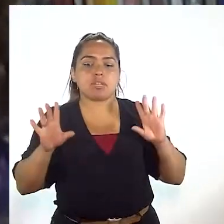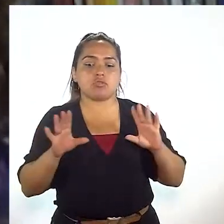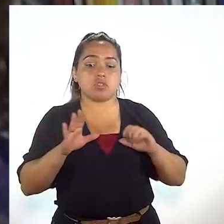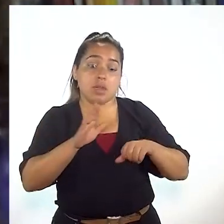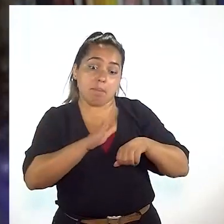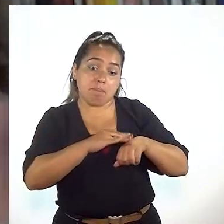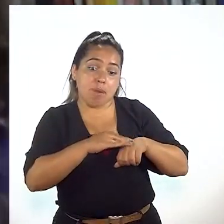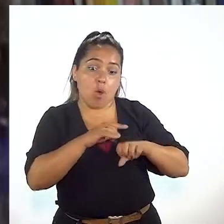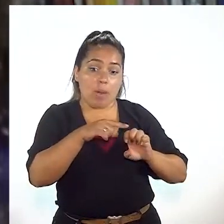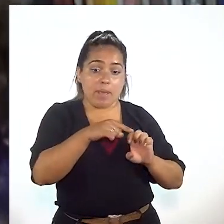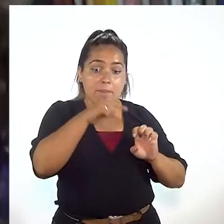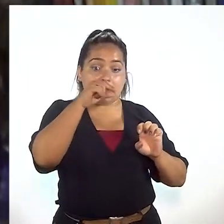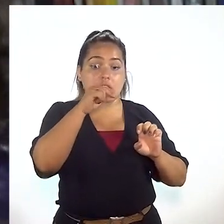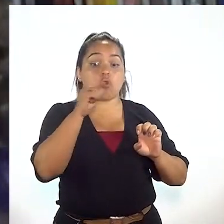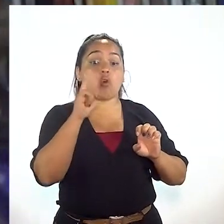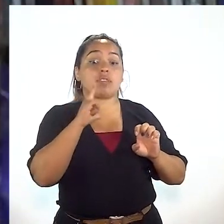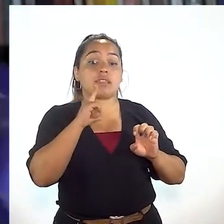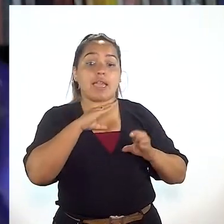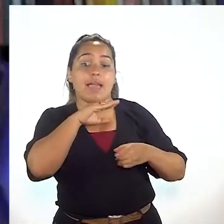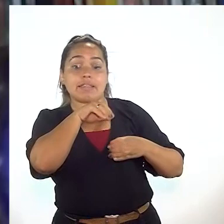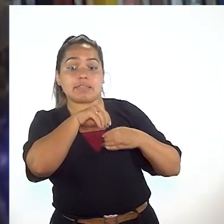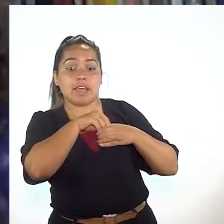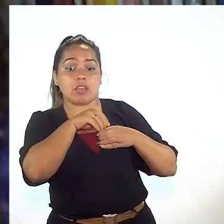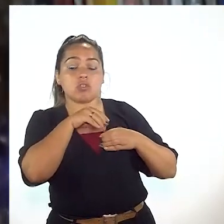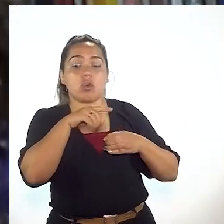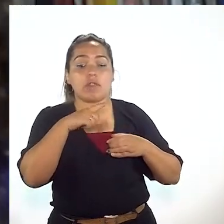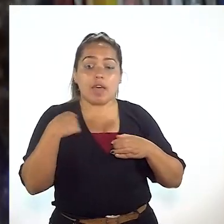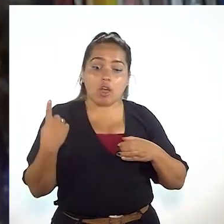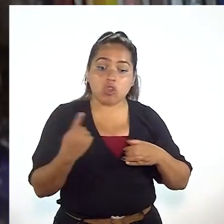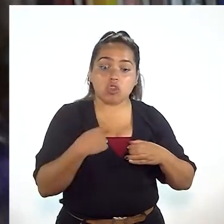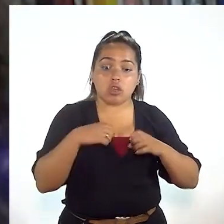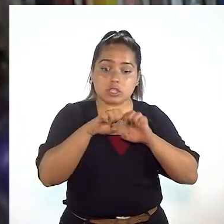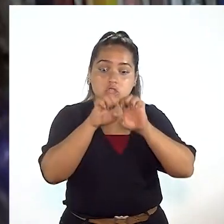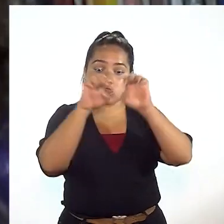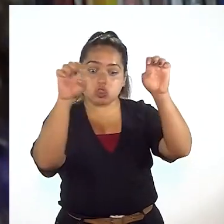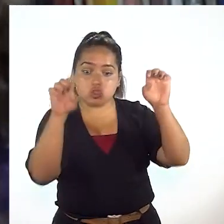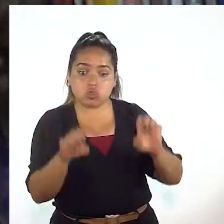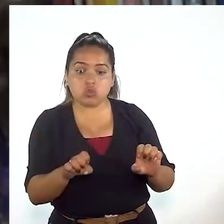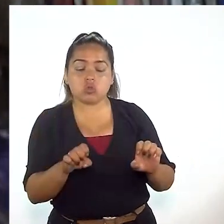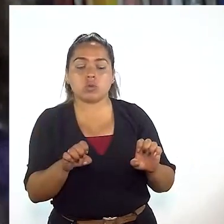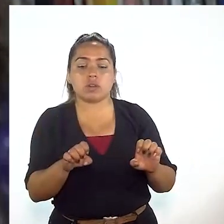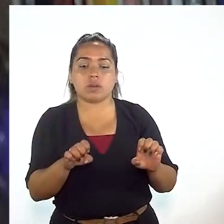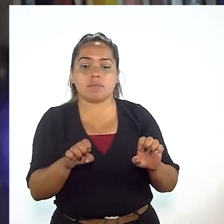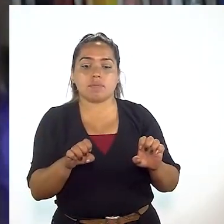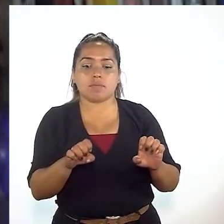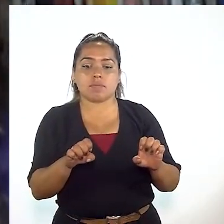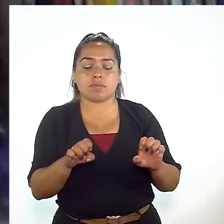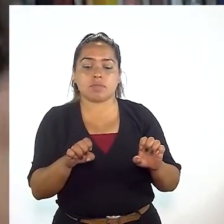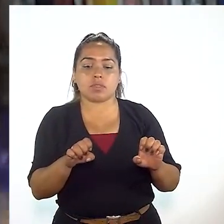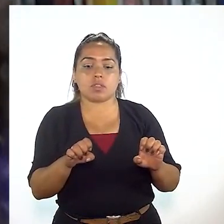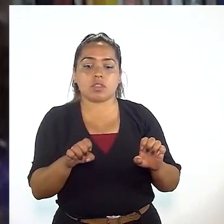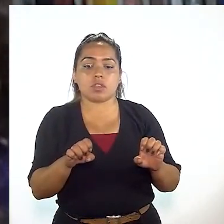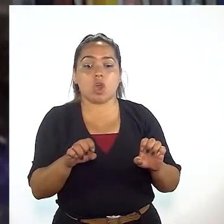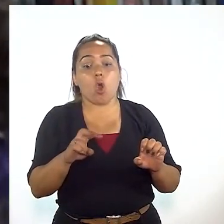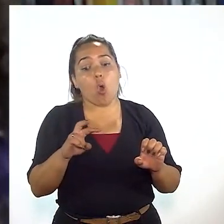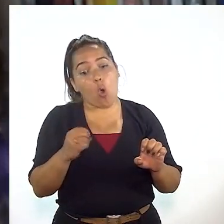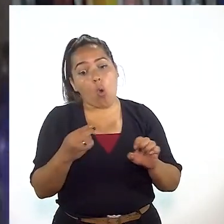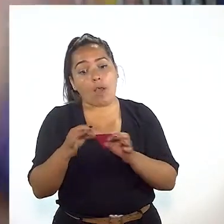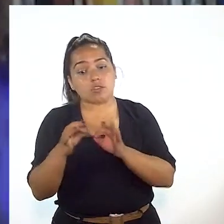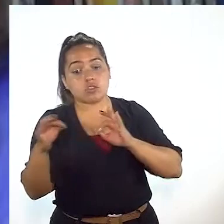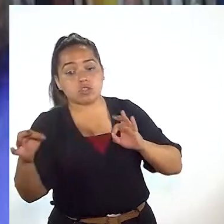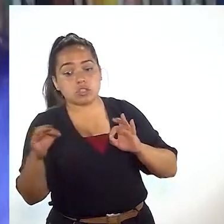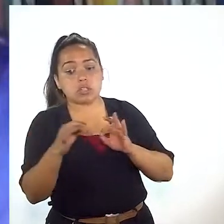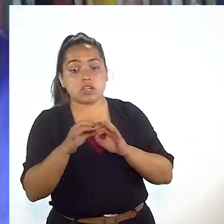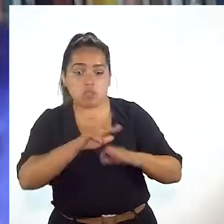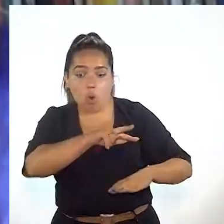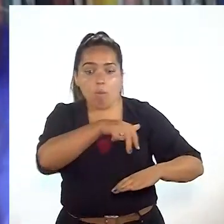Então, a rede é que vai permitir que esse empreendedor tenha aqui dentro, na nossa estrutura física no moinho,